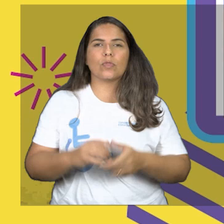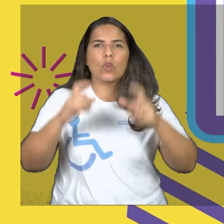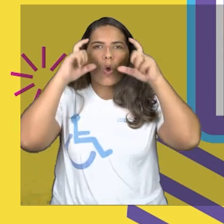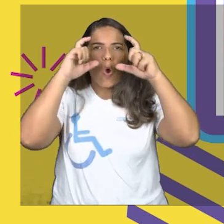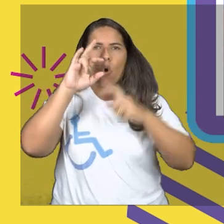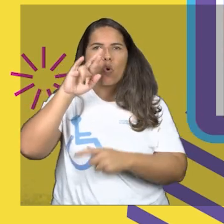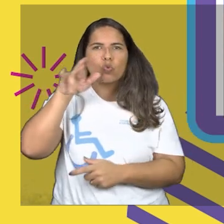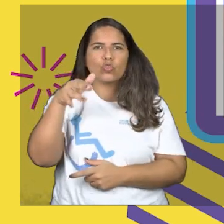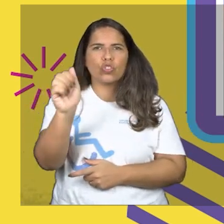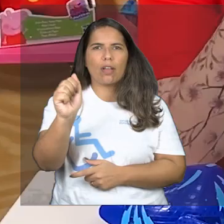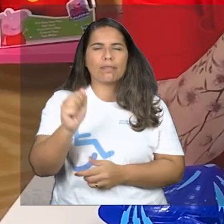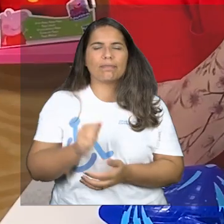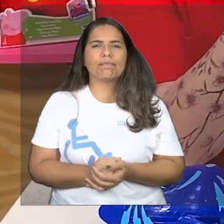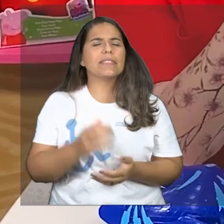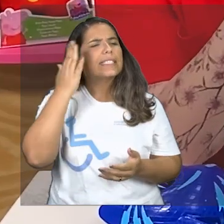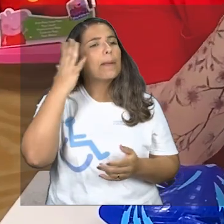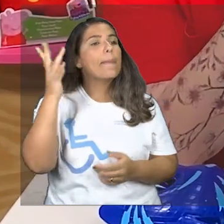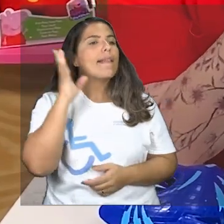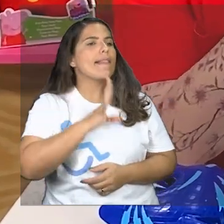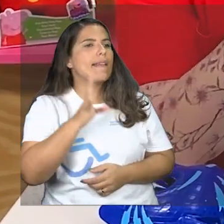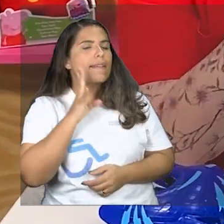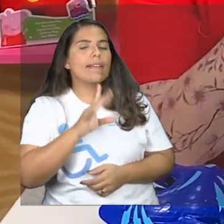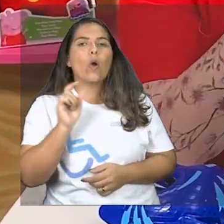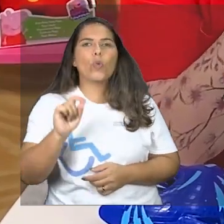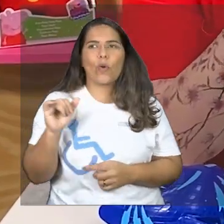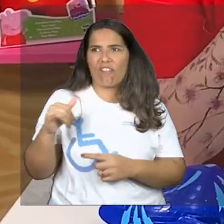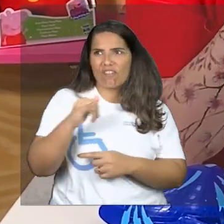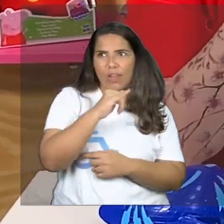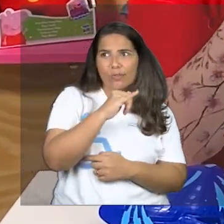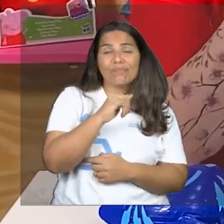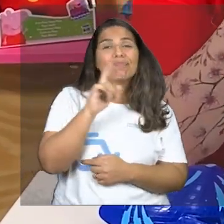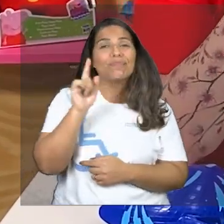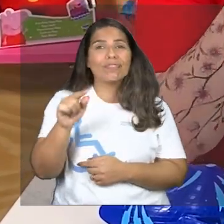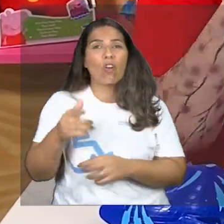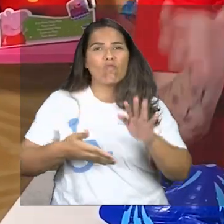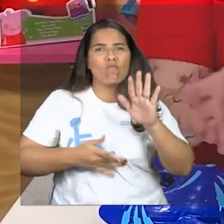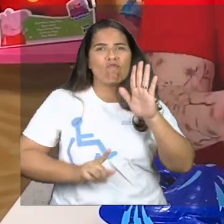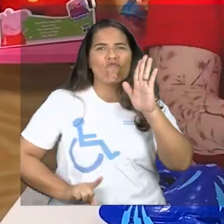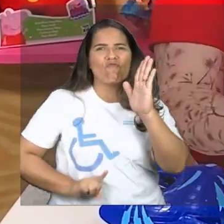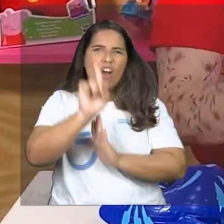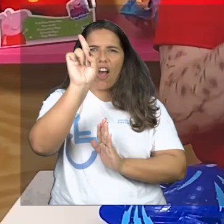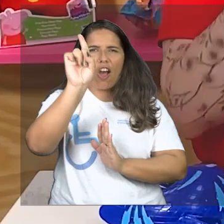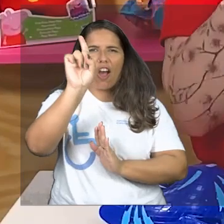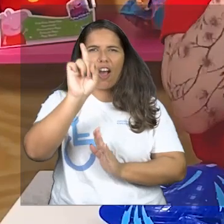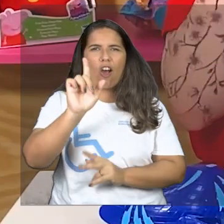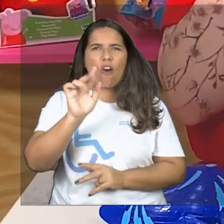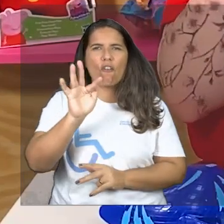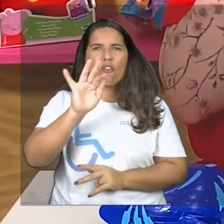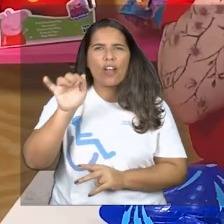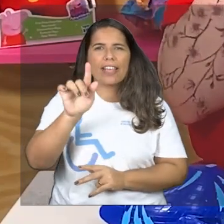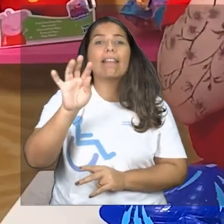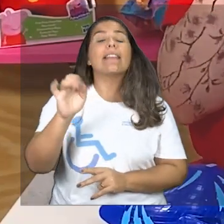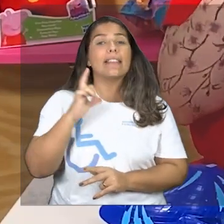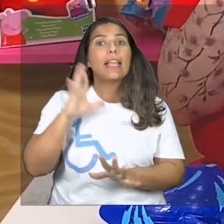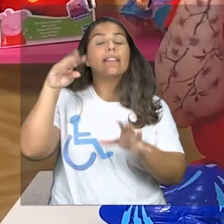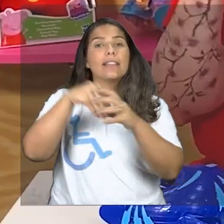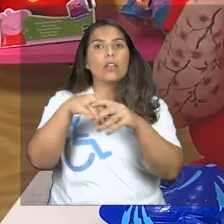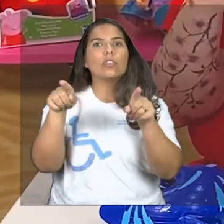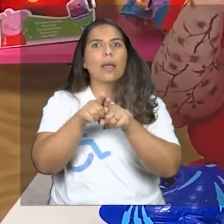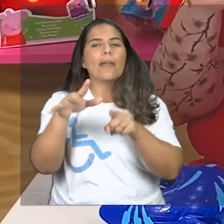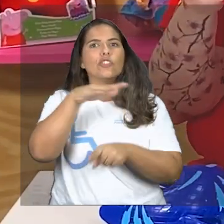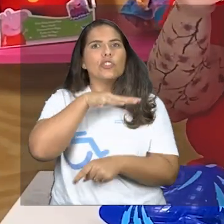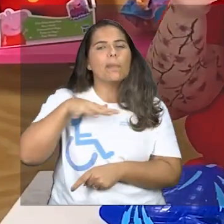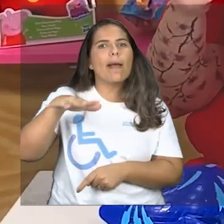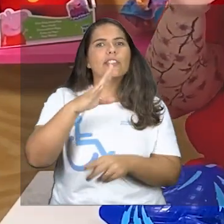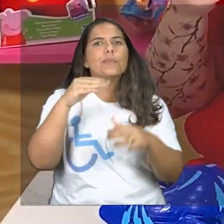Olhos de coruja! Mas sabe o que é mais legal que um avião? Ah. É um foguete. Digo mais, é um foguete quartel-general. Ele tem